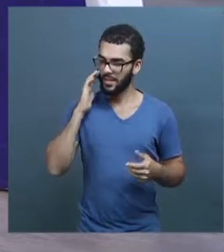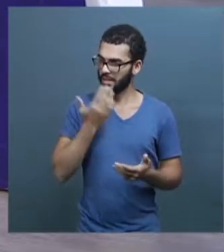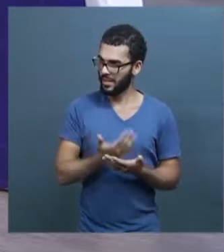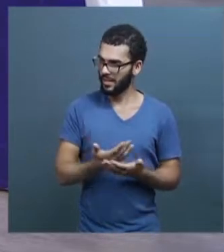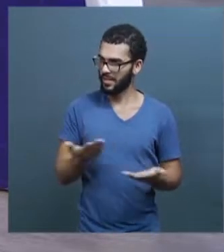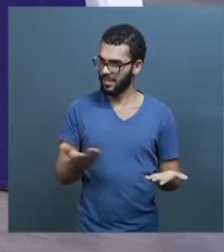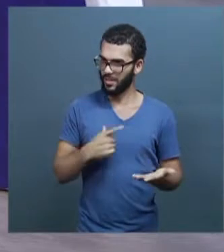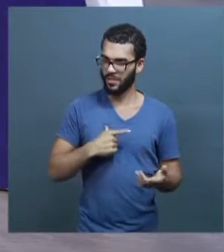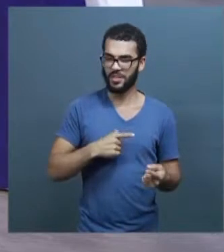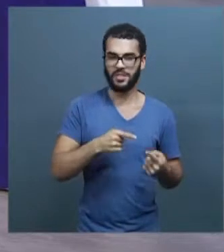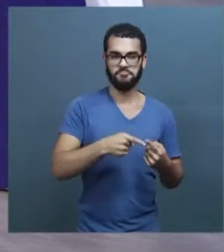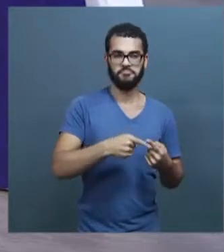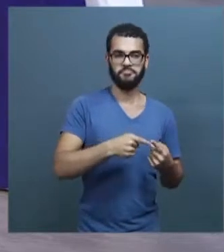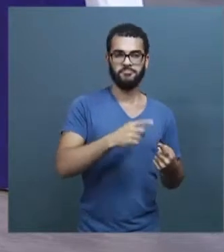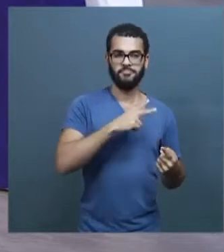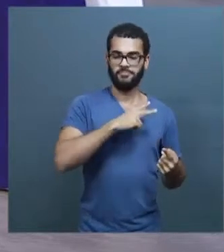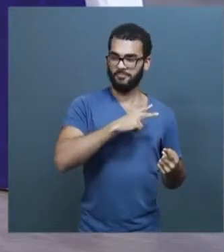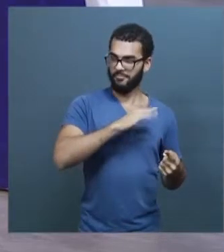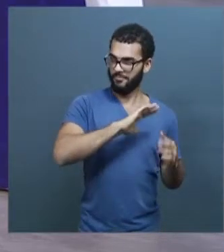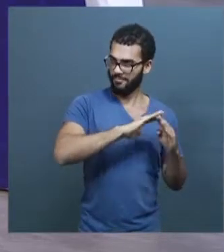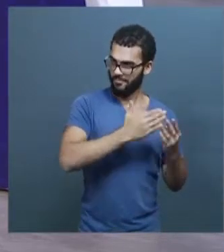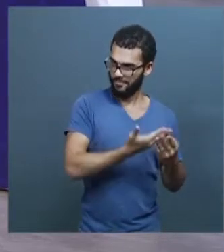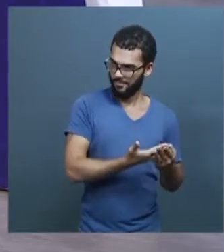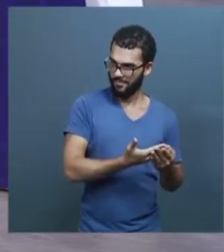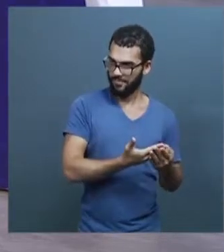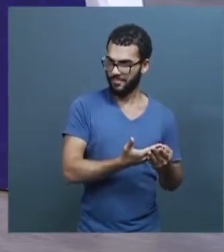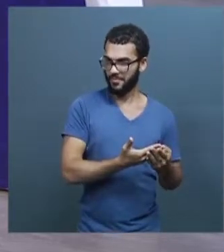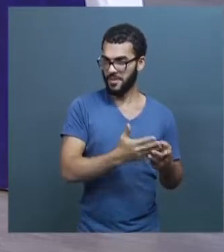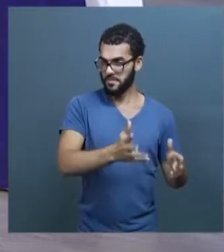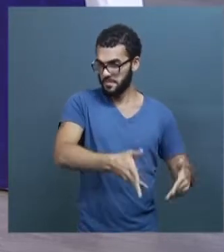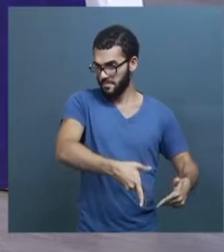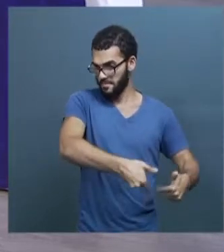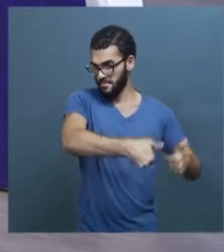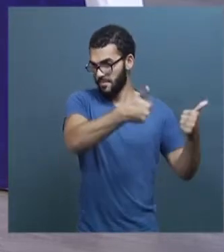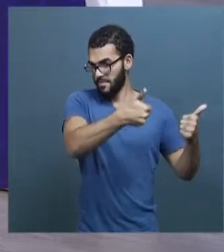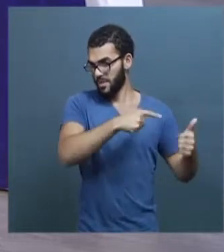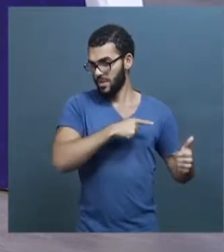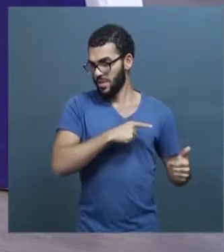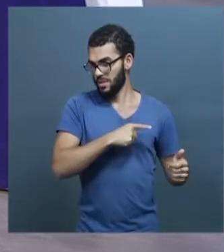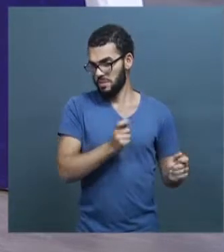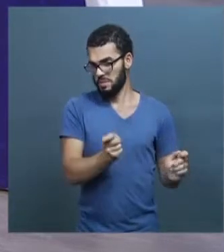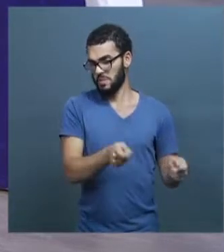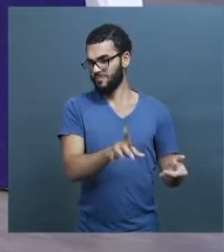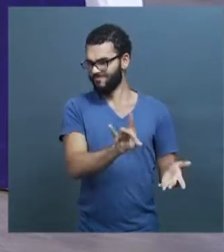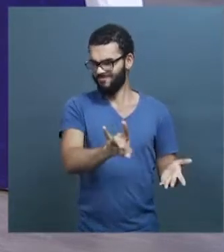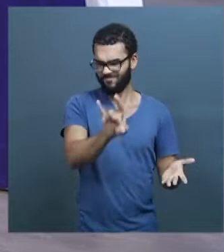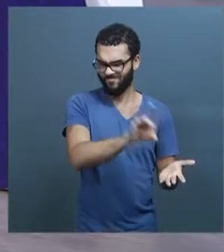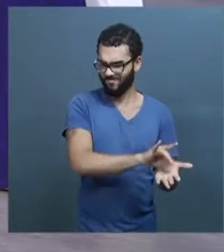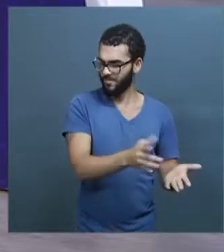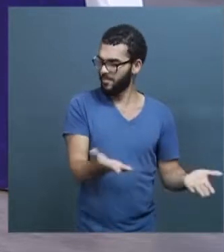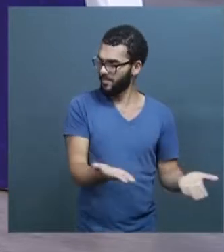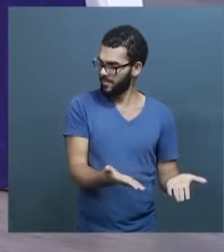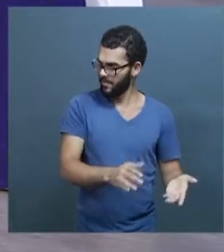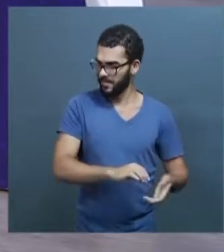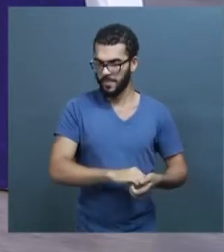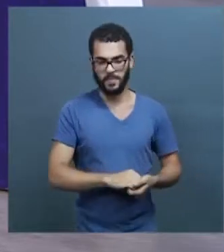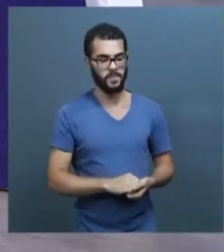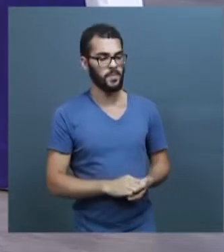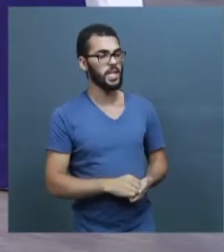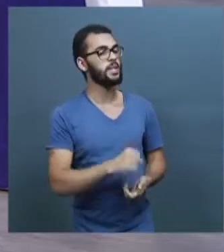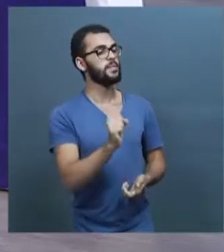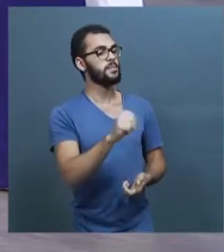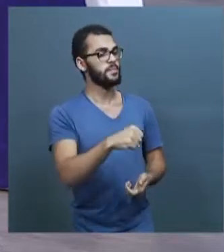escolas privadas, a regulamentação ela ficou mais efetiva no âmbito mais amplo para todos? Isso, porque